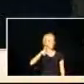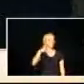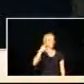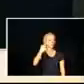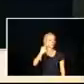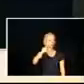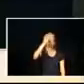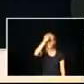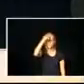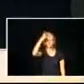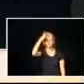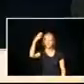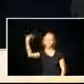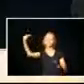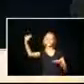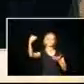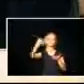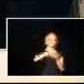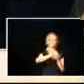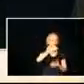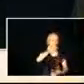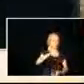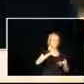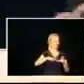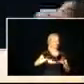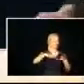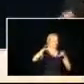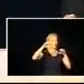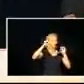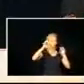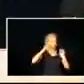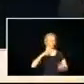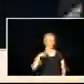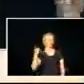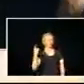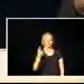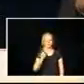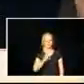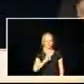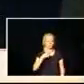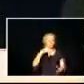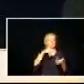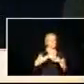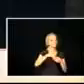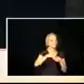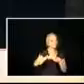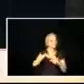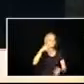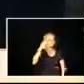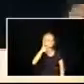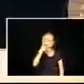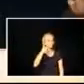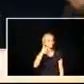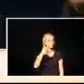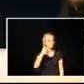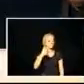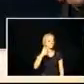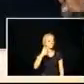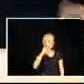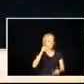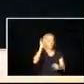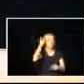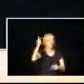servidor público, nós estaremos prontos para dar parecer favorável para que o projeto